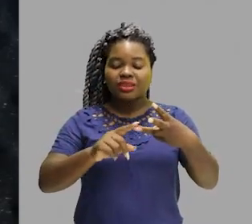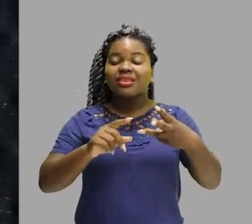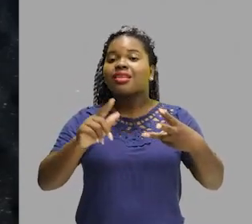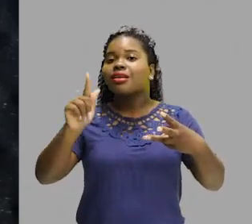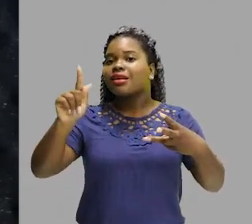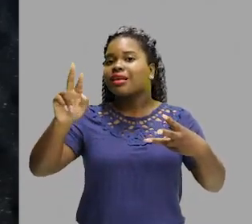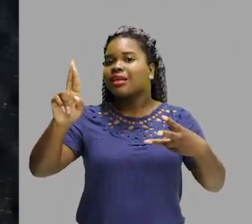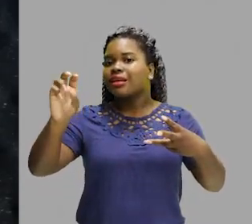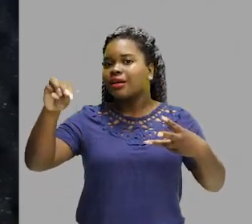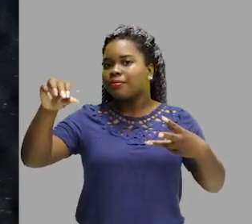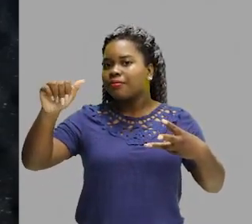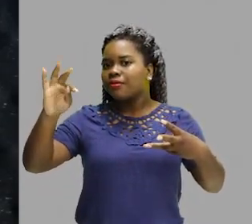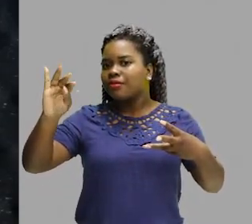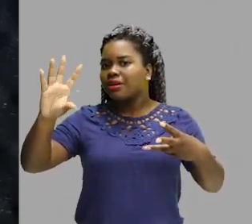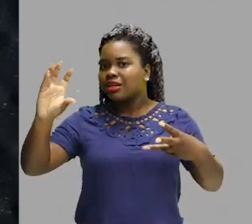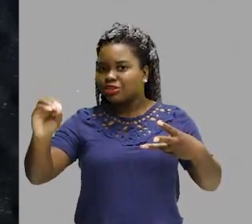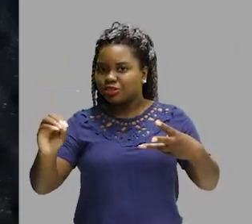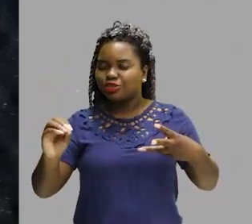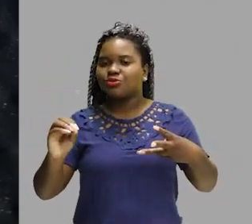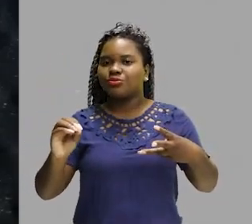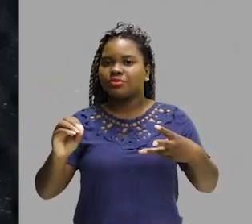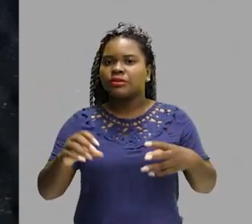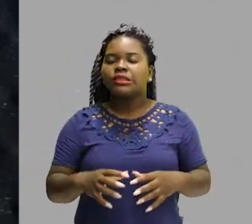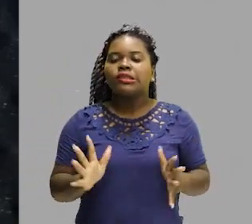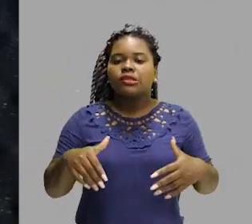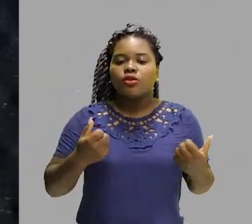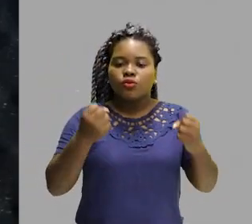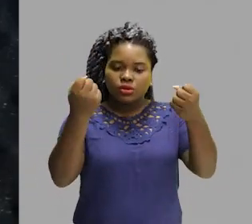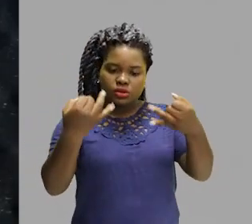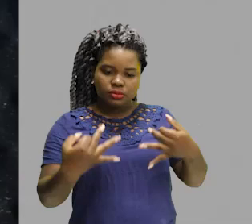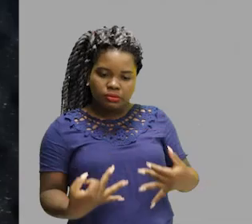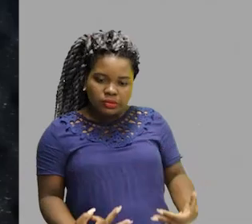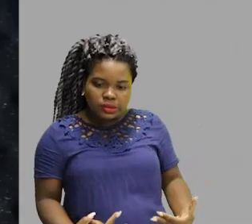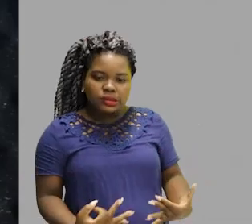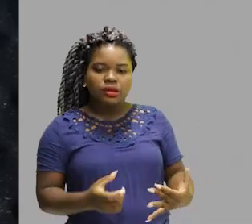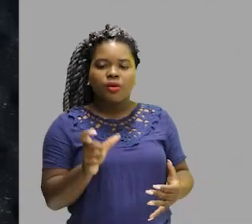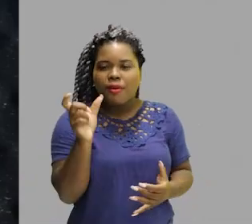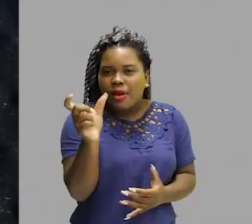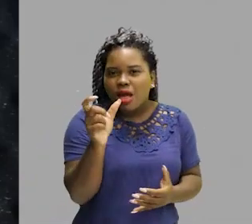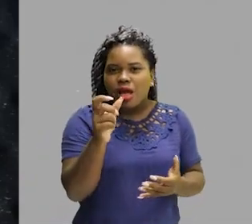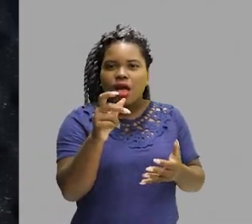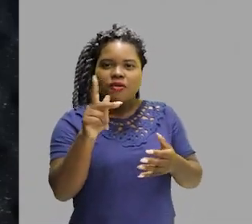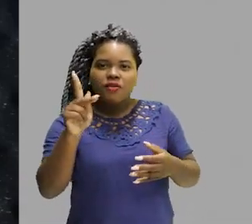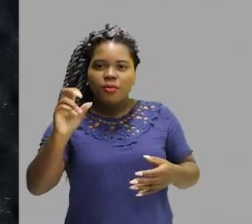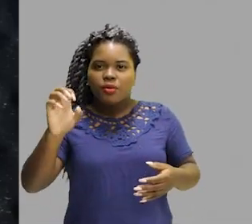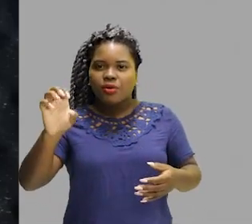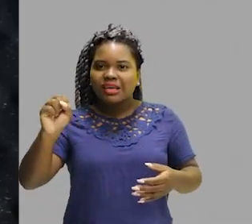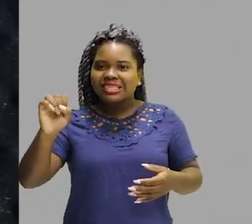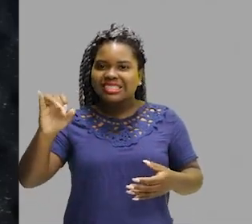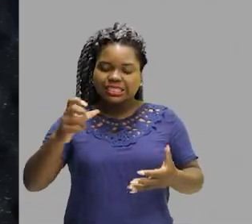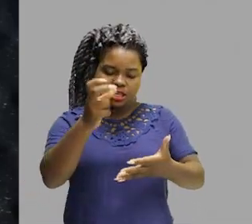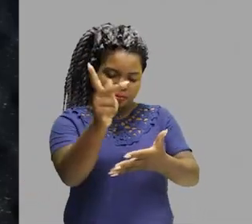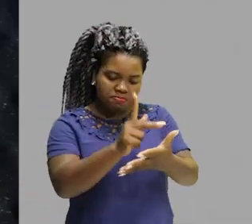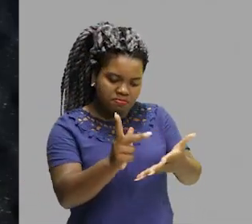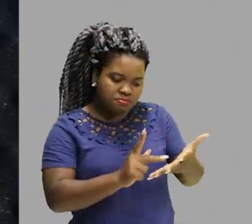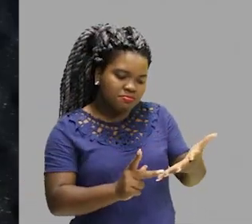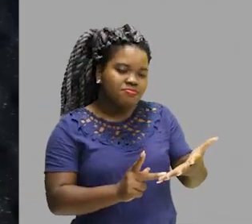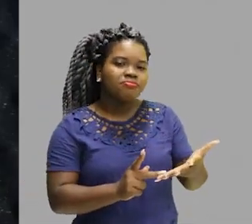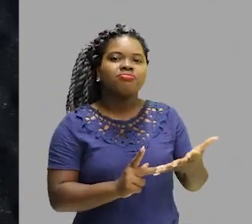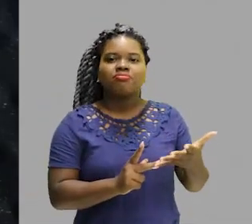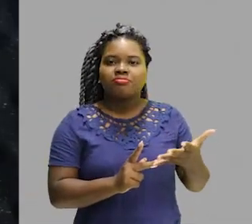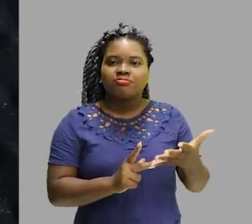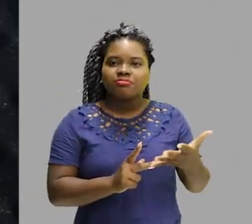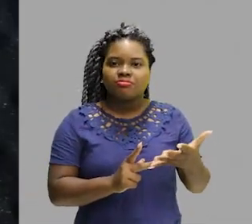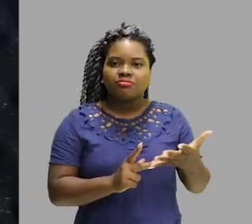escrito também para ser representado. Então, quando a gente fala de poesia, a gente vai se ater ao lirismo, tá? Essa coisa